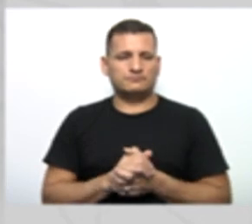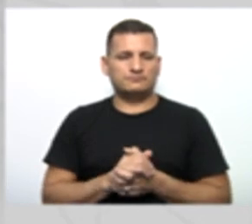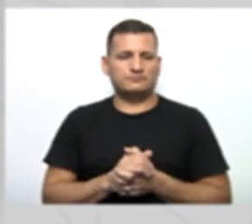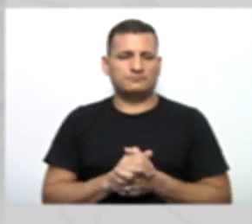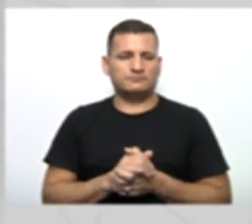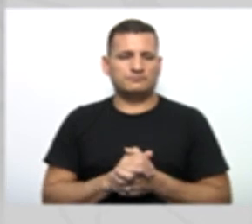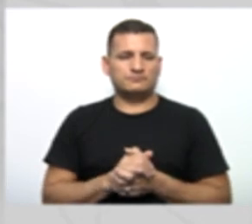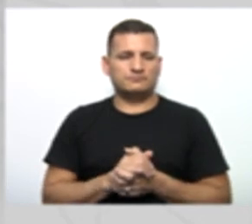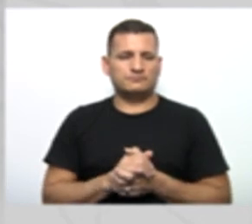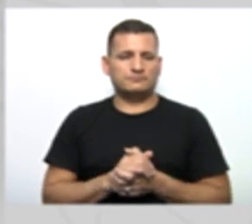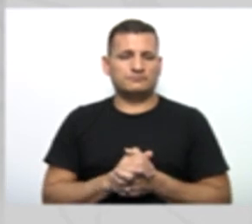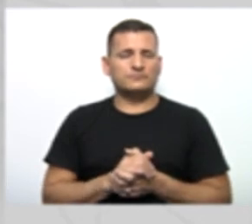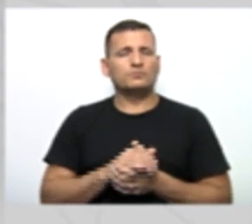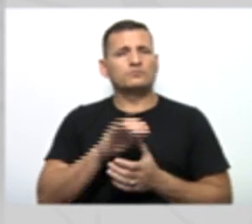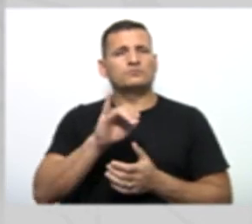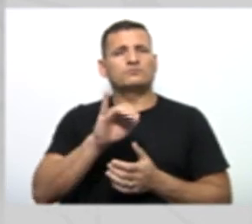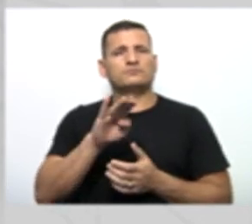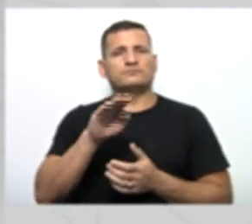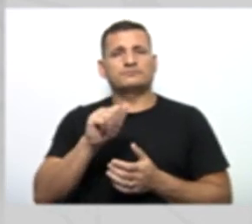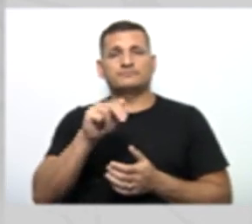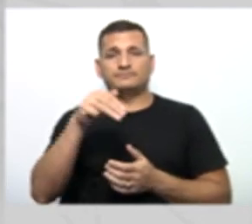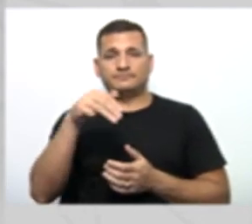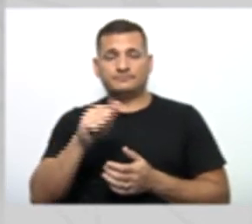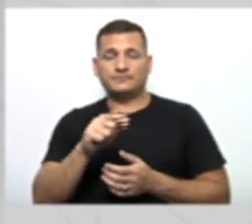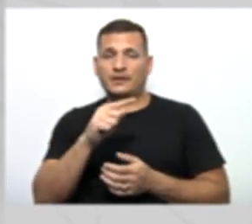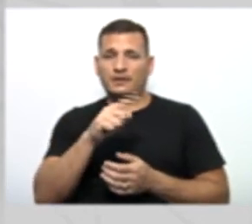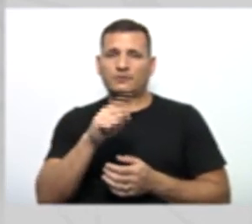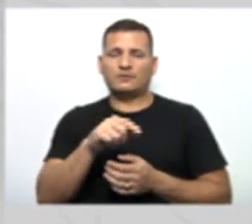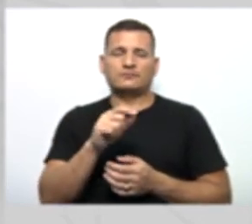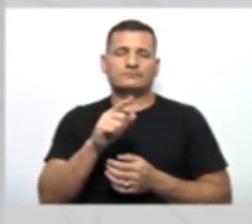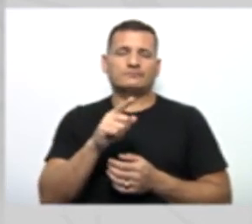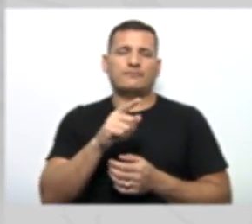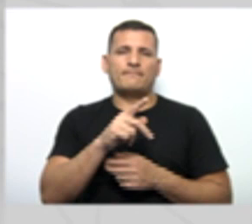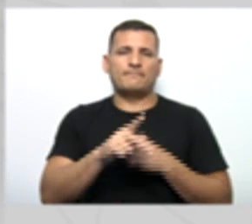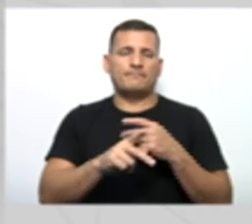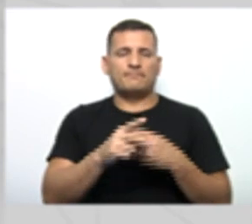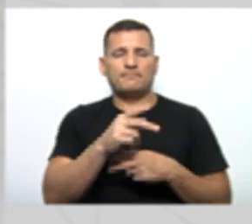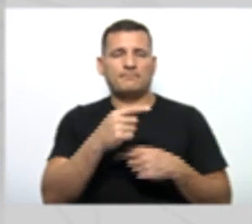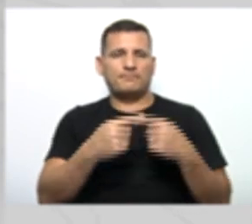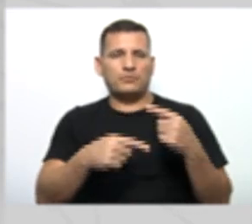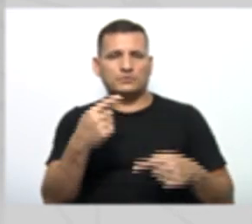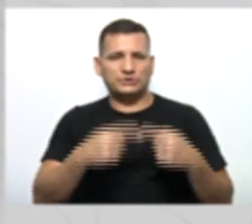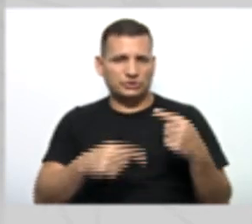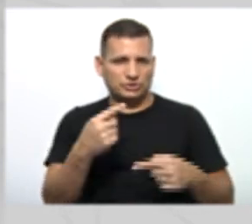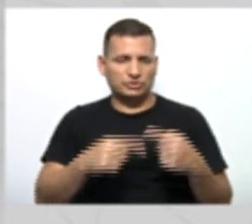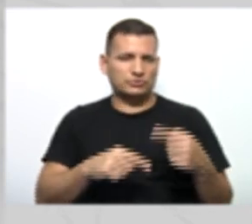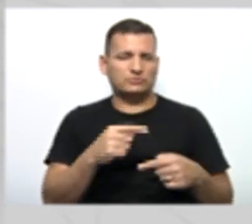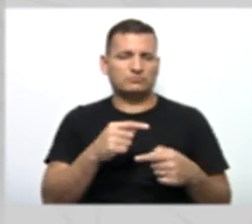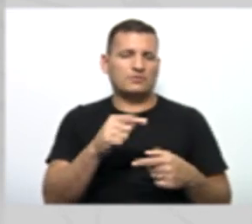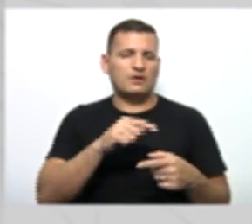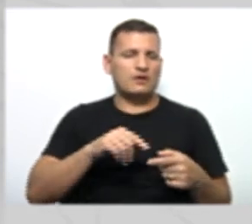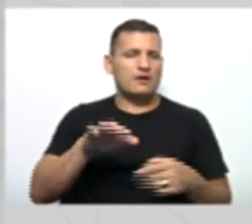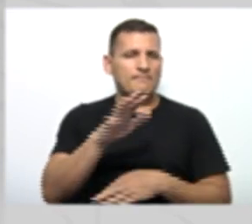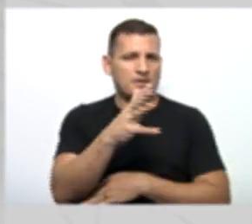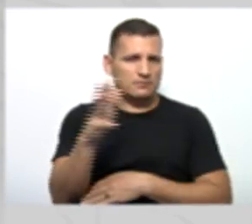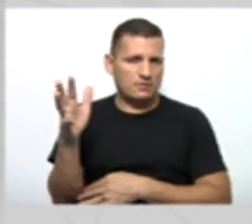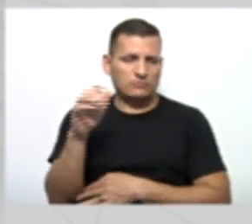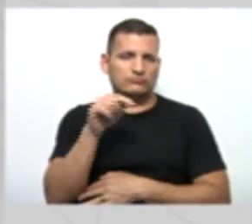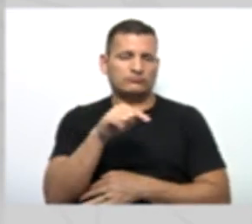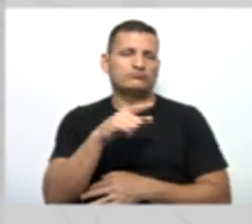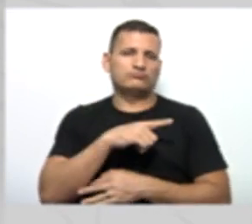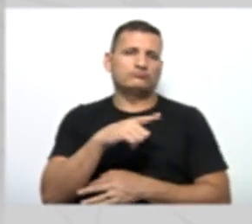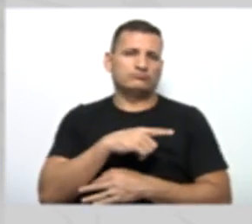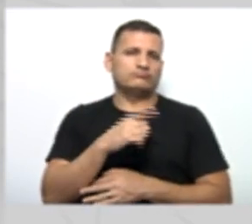Ele é o executor das políticas ambientais a nível federal. Então, por ele ser o executor, ele está mais próximo